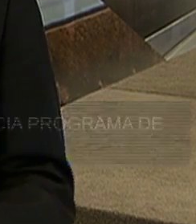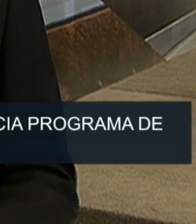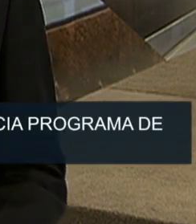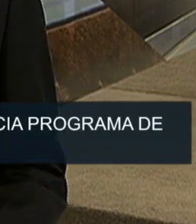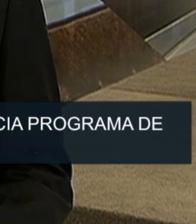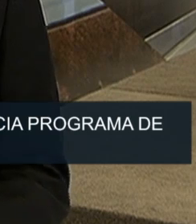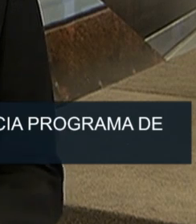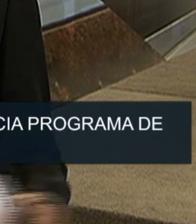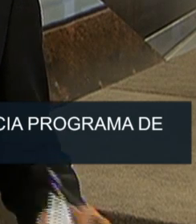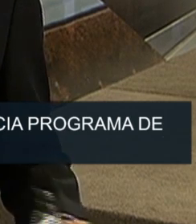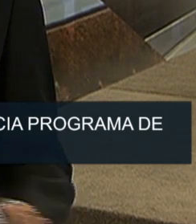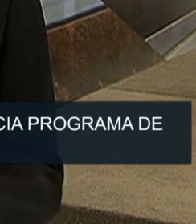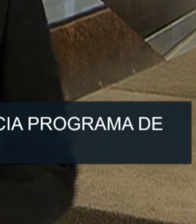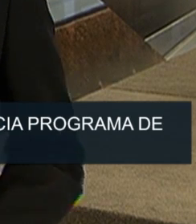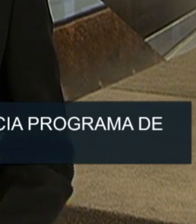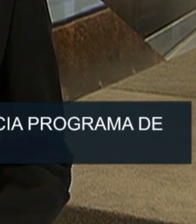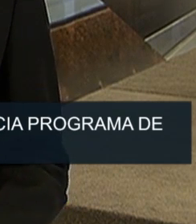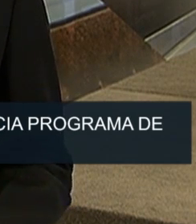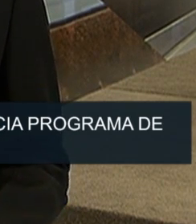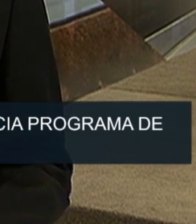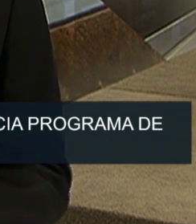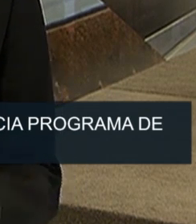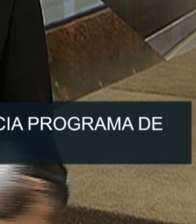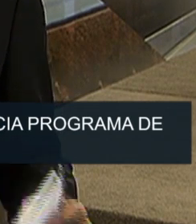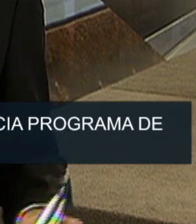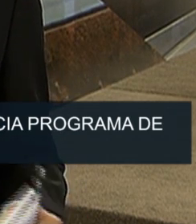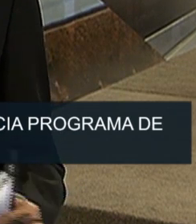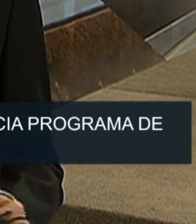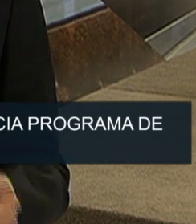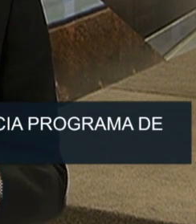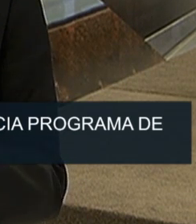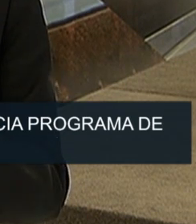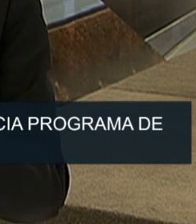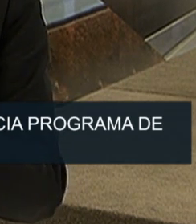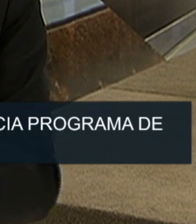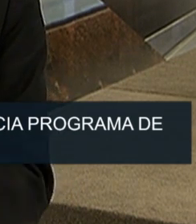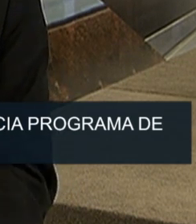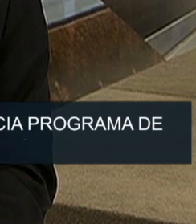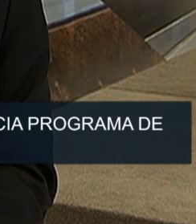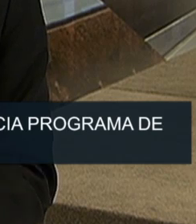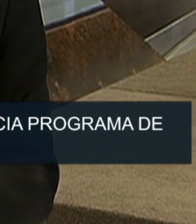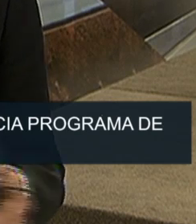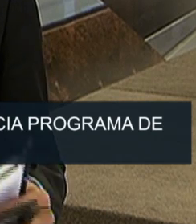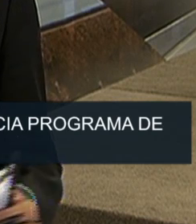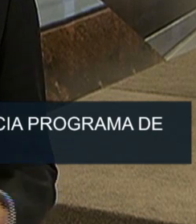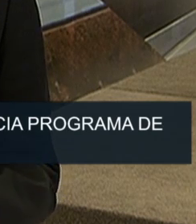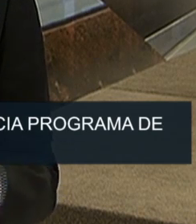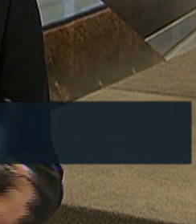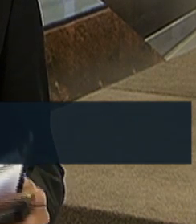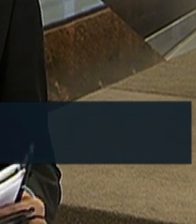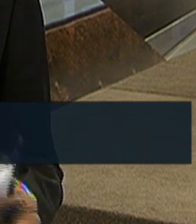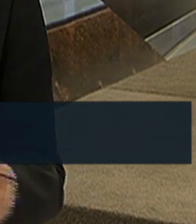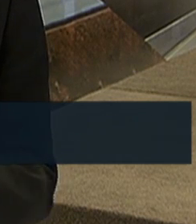a presidenta Dima rosef falou em dois momentos aqui no Palácio do Planalto no primeiro momento durante a cerimônia de apresentação do programa e depois